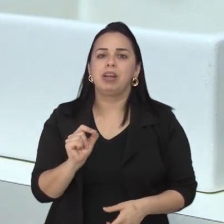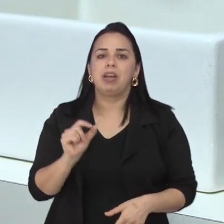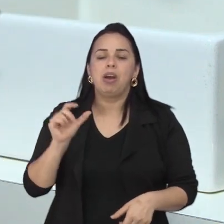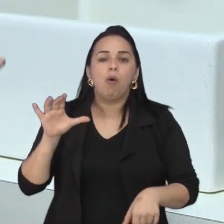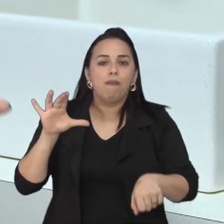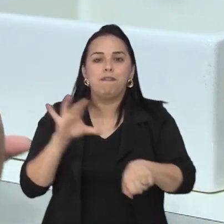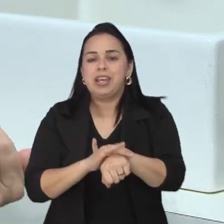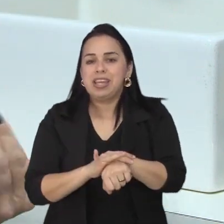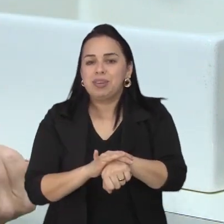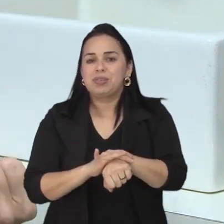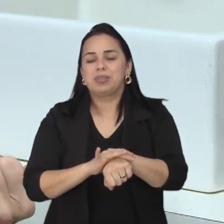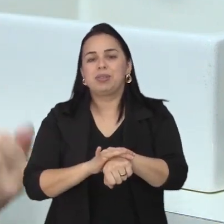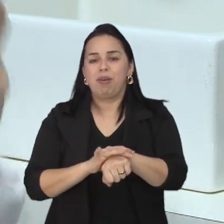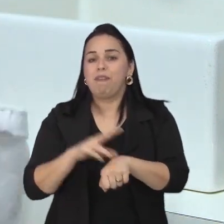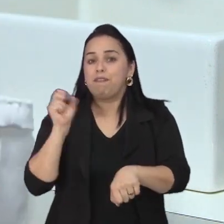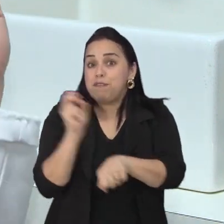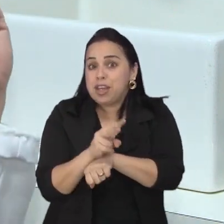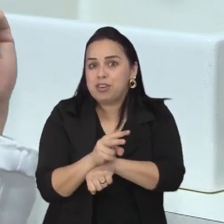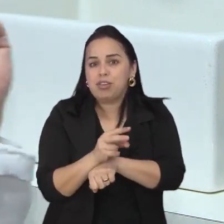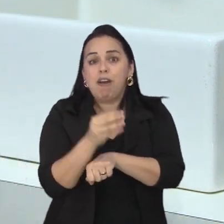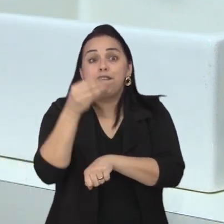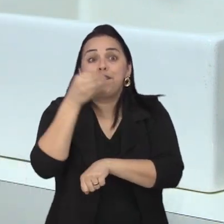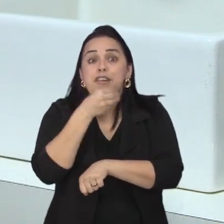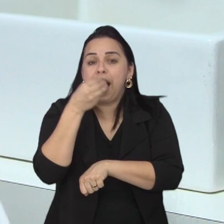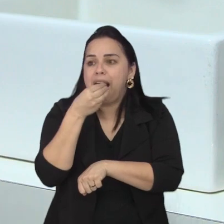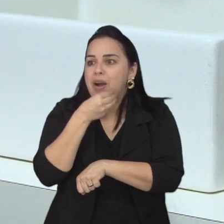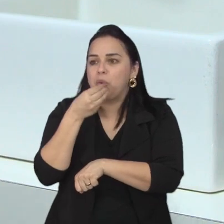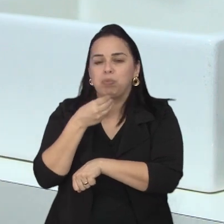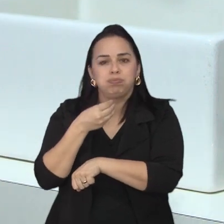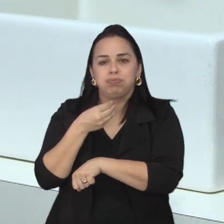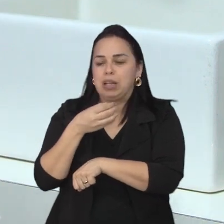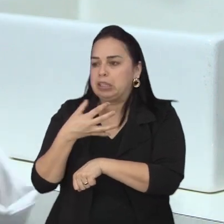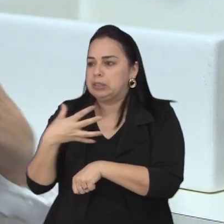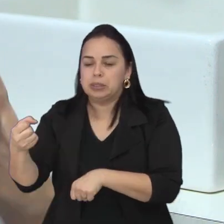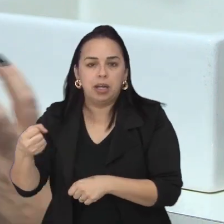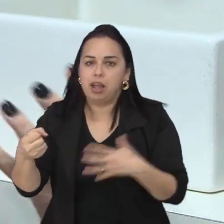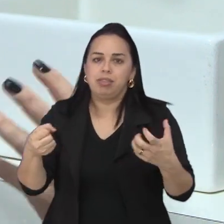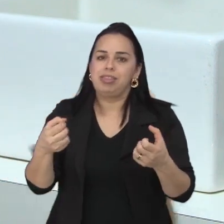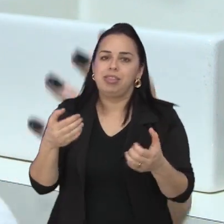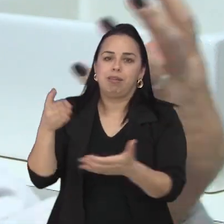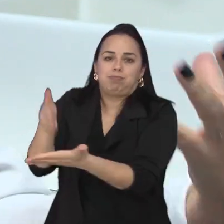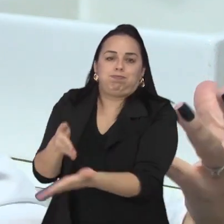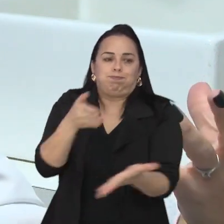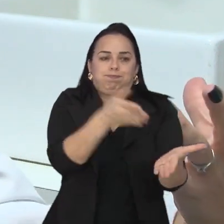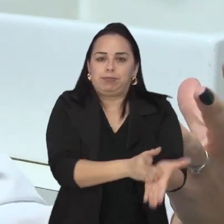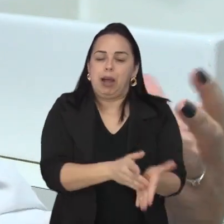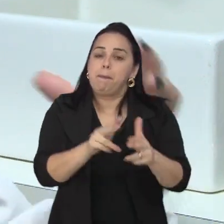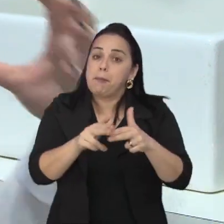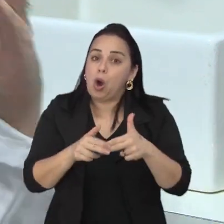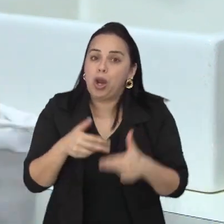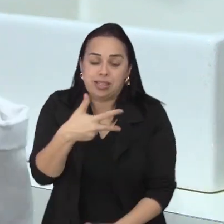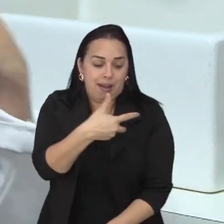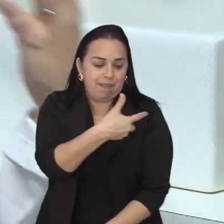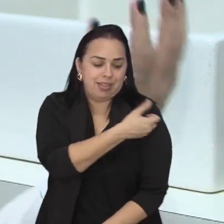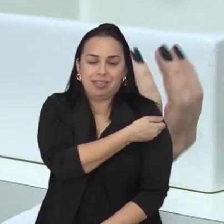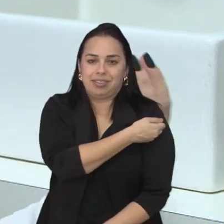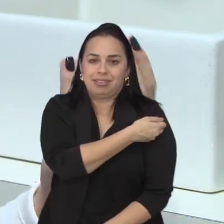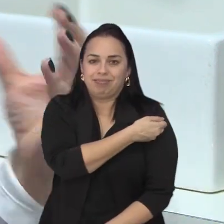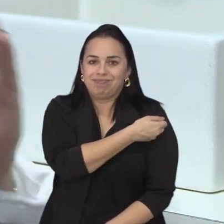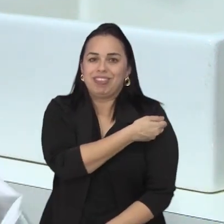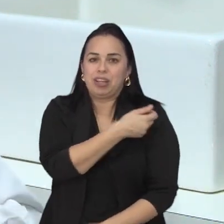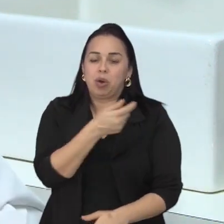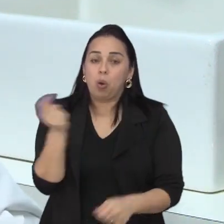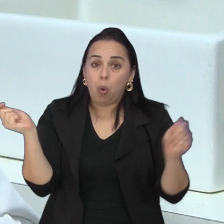acontece? A gente começa a tirar habitat do vírus. Então, ele começa a não conseguir se infiltrar. E a beleza